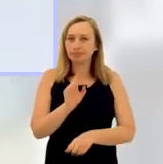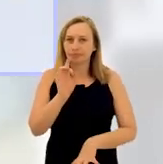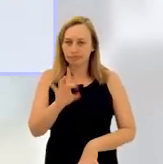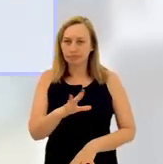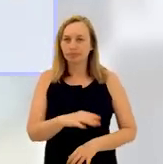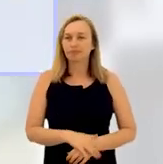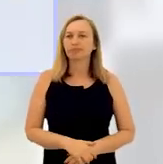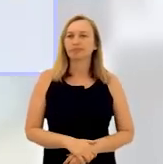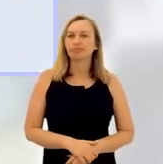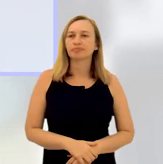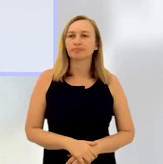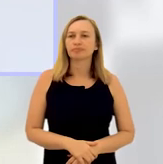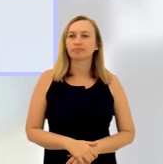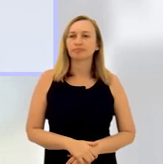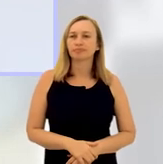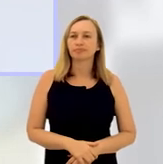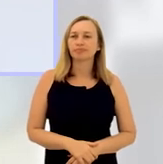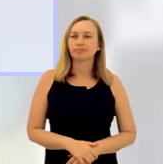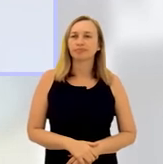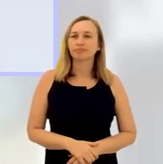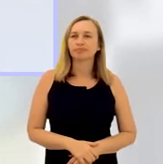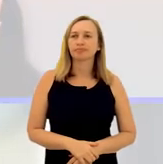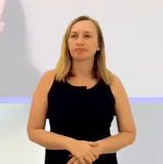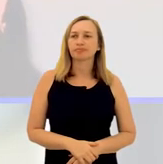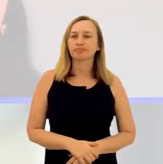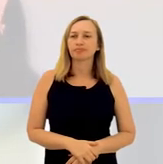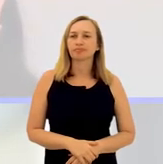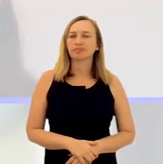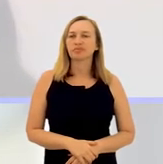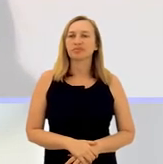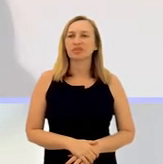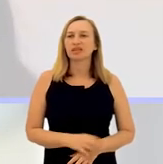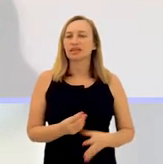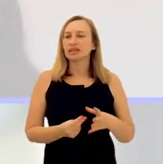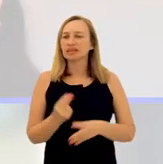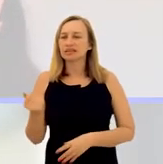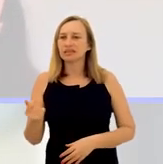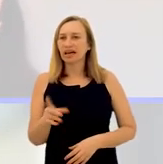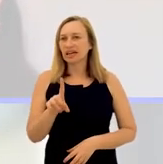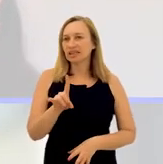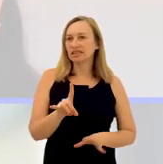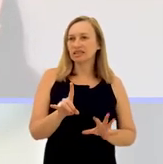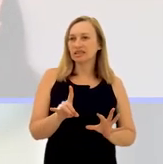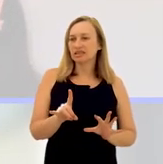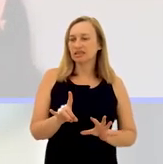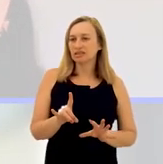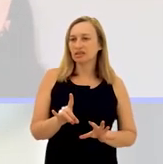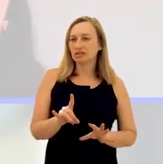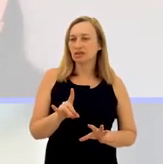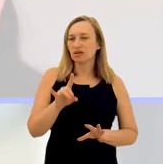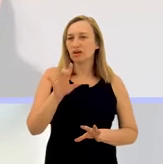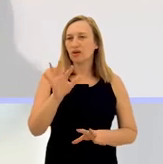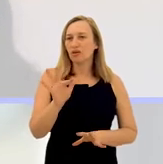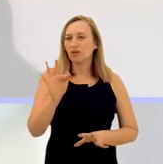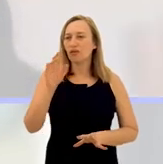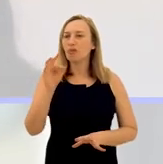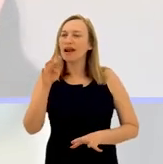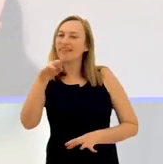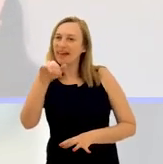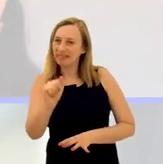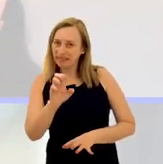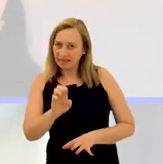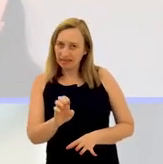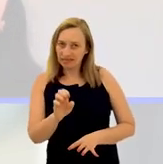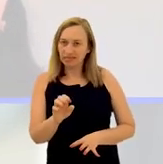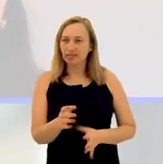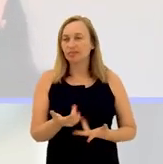protetiva, por si só, ele escapa dessa formalidade que há no direito, aquilo que a gente chama de ius postulante, falando